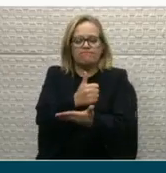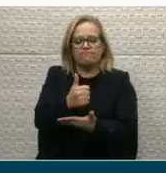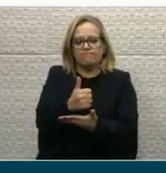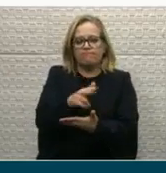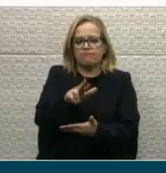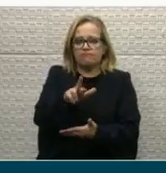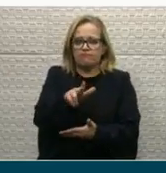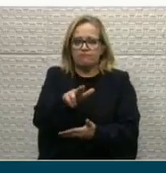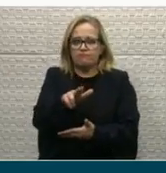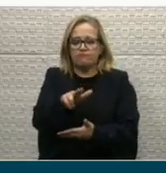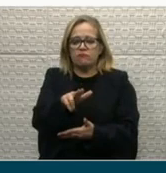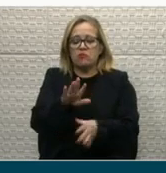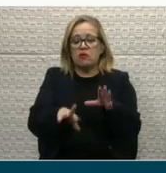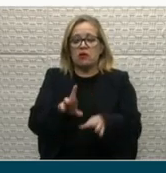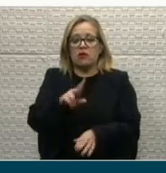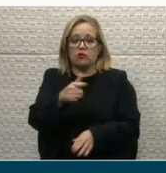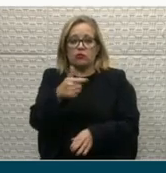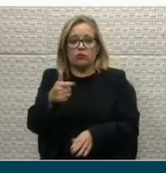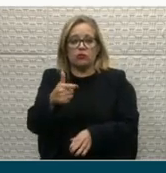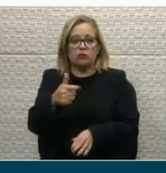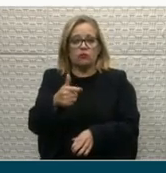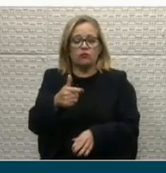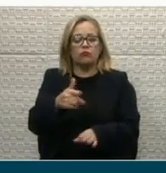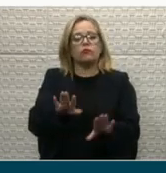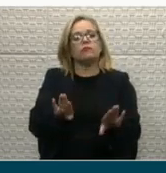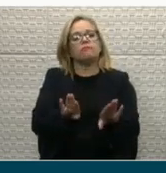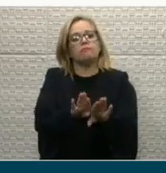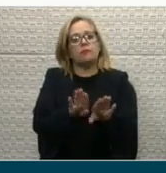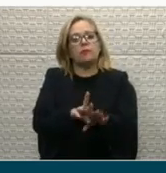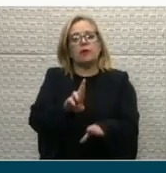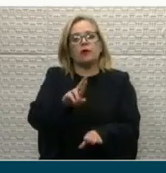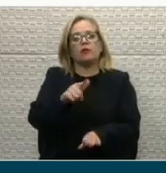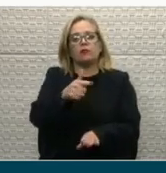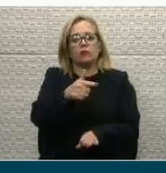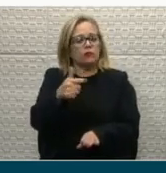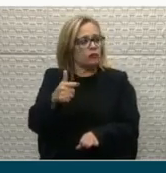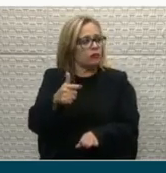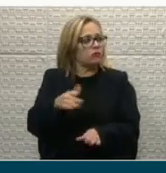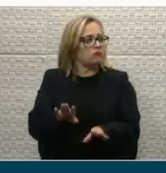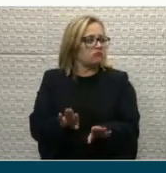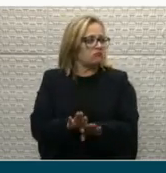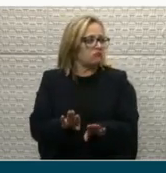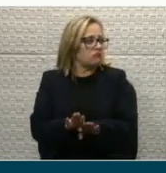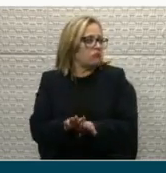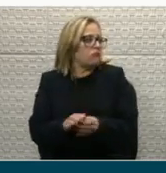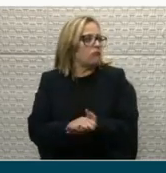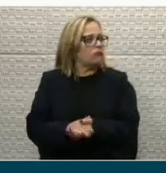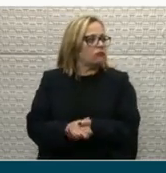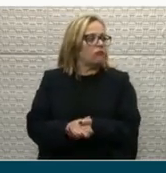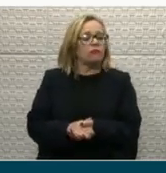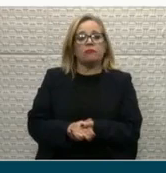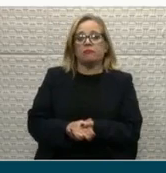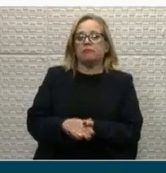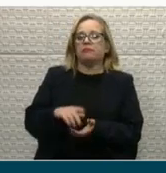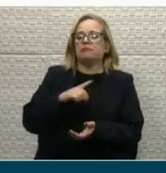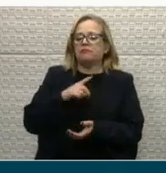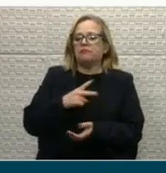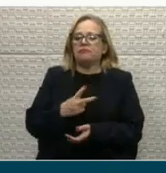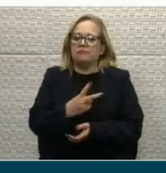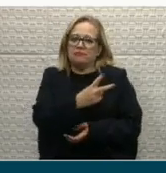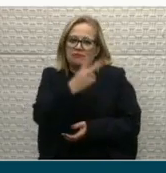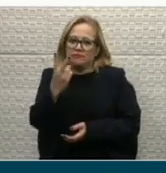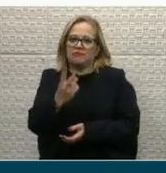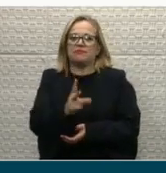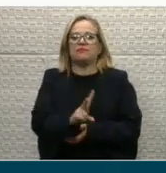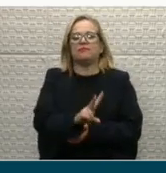valer tanto para o R2 domínio, quanto para o R2 contradomínio. Tendo esses dois vetores, eu